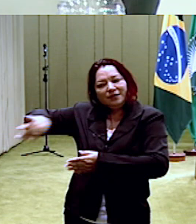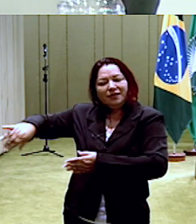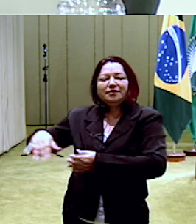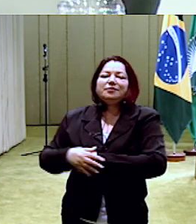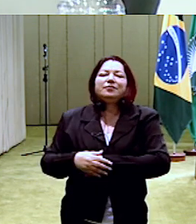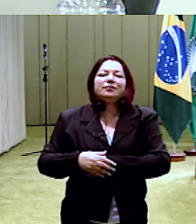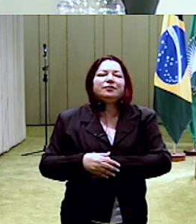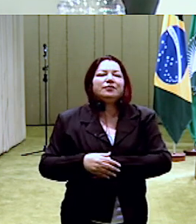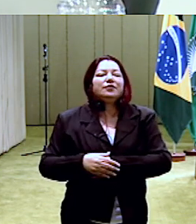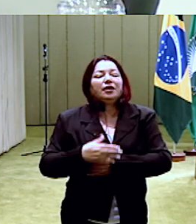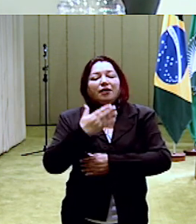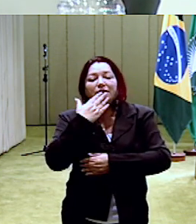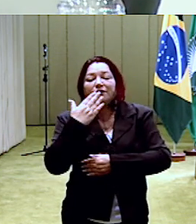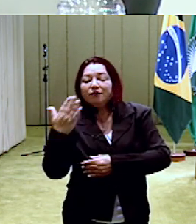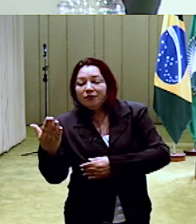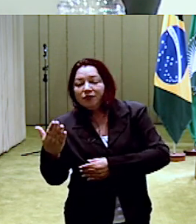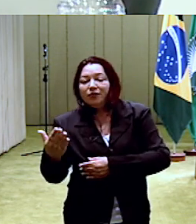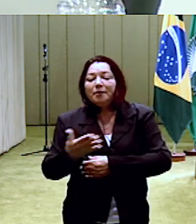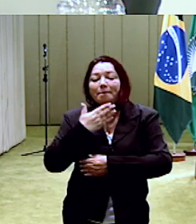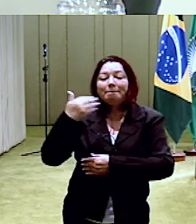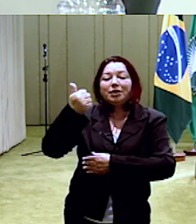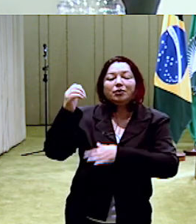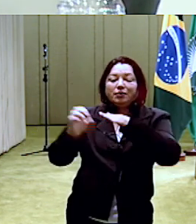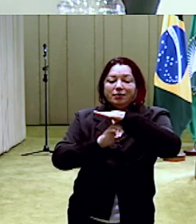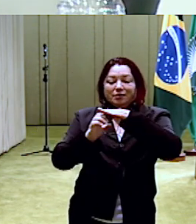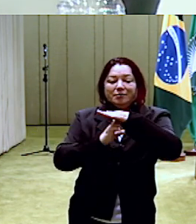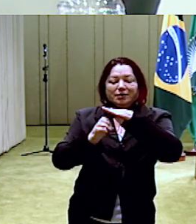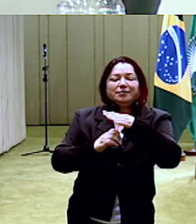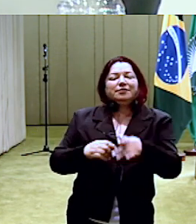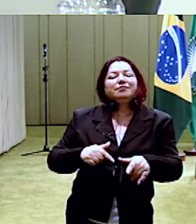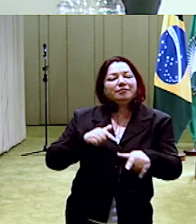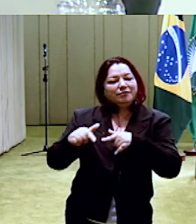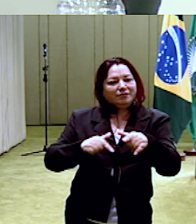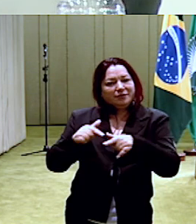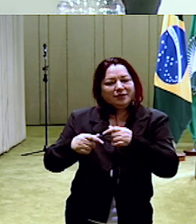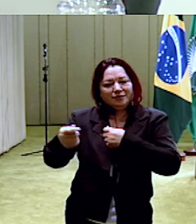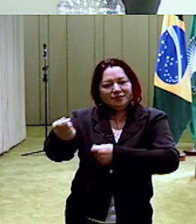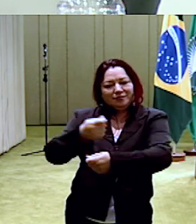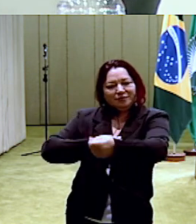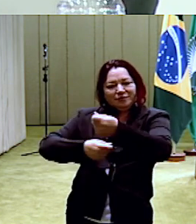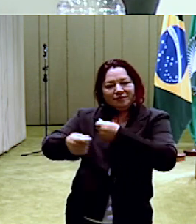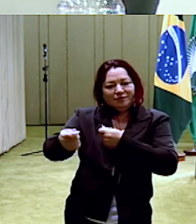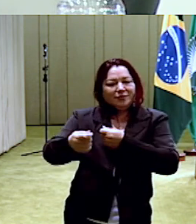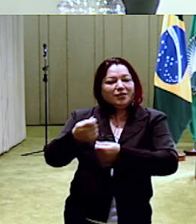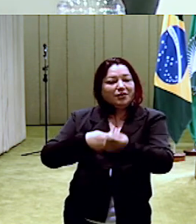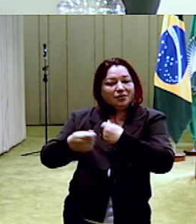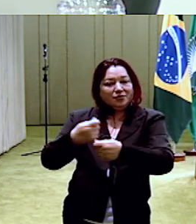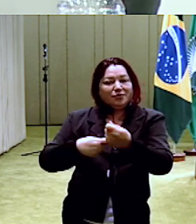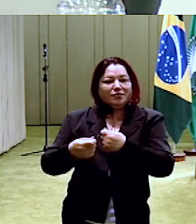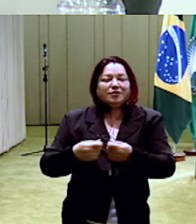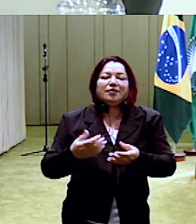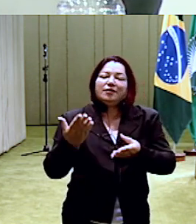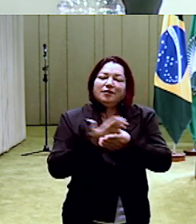descontinuado. Eu sou absolutamente a favor de facilitar vistos para empresários. Nas embaixadas onde eu participei, nós